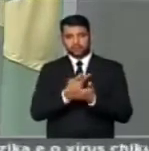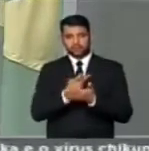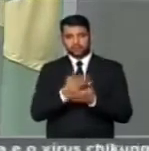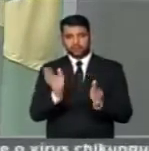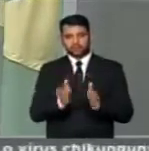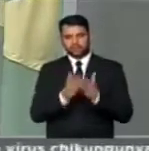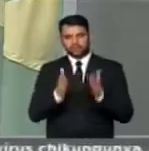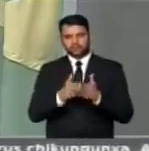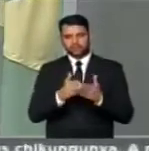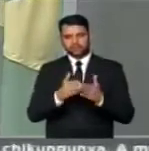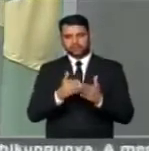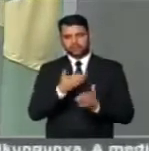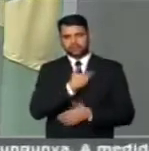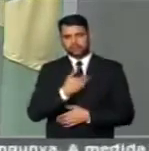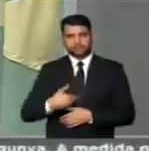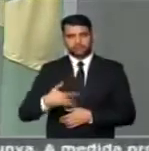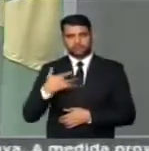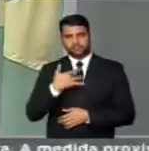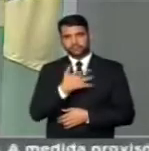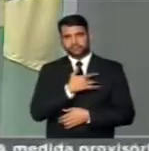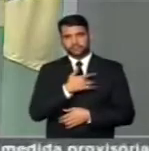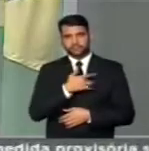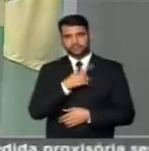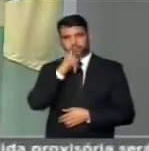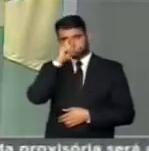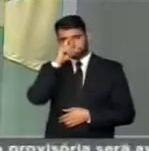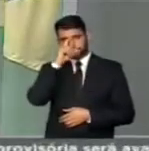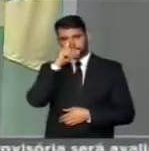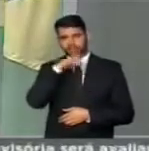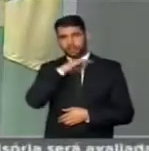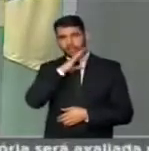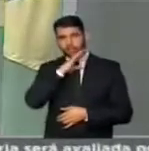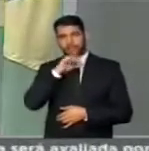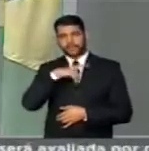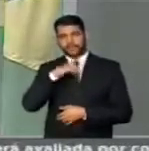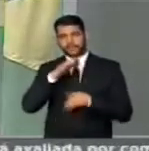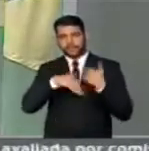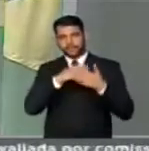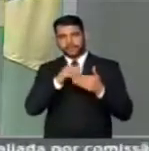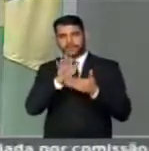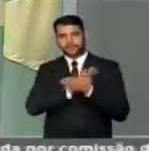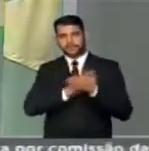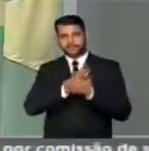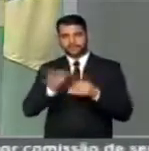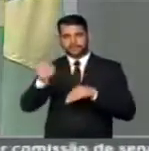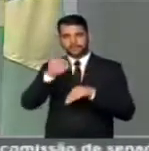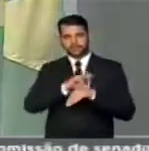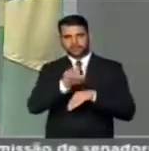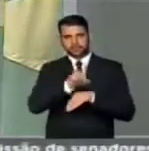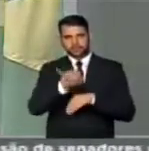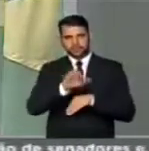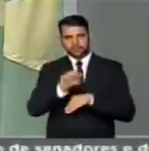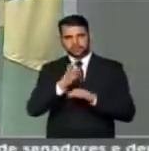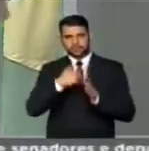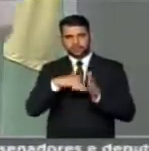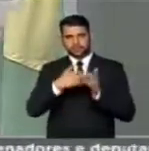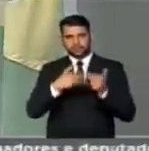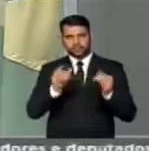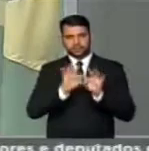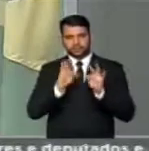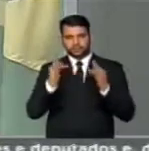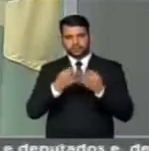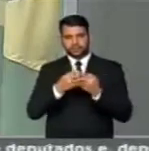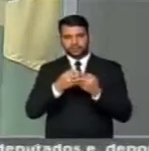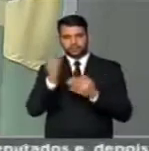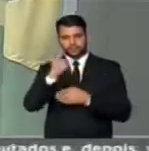os pobres da saúde pública. Hospitais sucateados e a evolução sem precedentes da dengue e do zika. Tudo isso, as